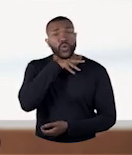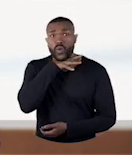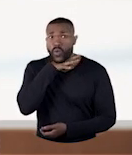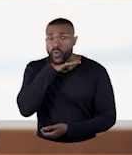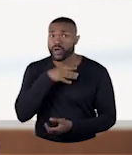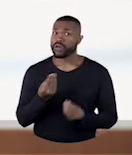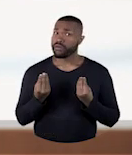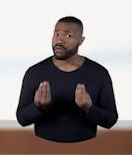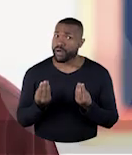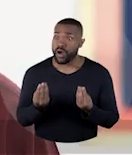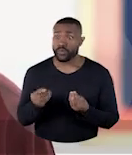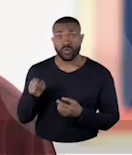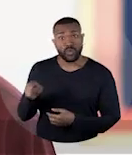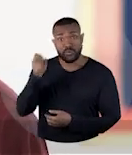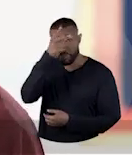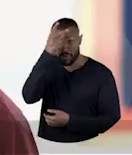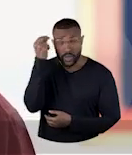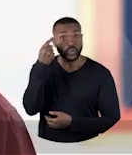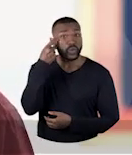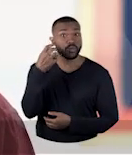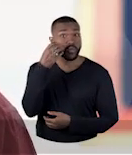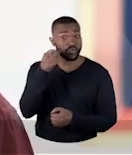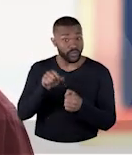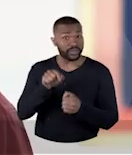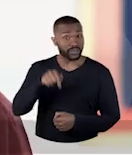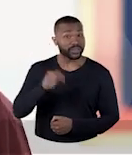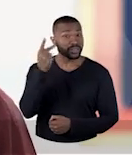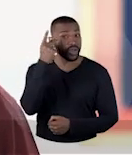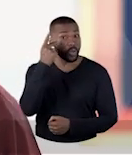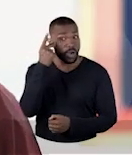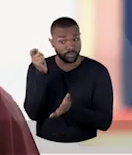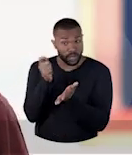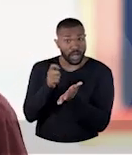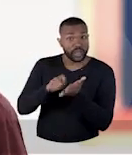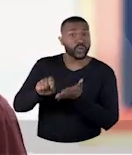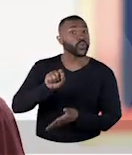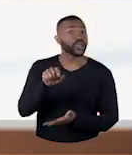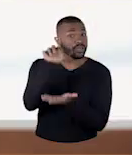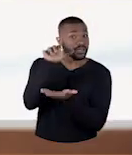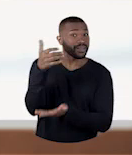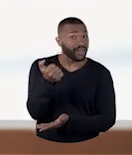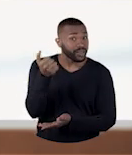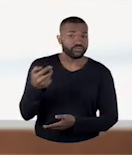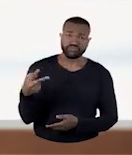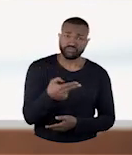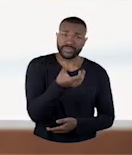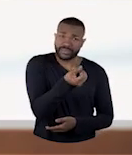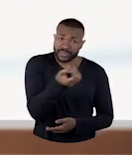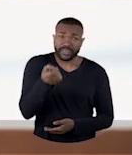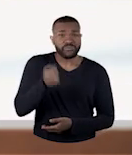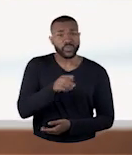de uma crueldade sem igual. E foi isso que o governo Dória e Bruno fez em São Paulo. Com uma canetada, cortou o Leve Leite